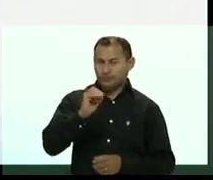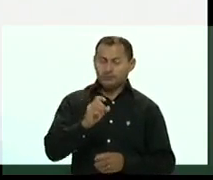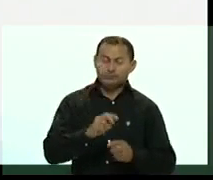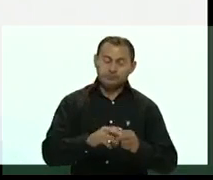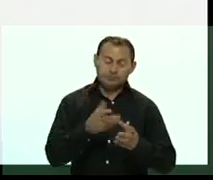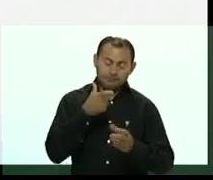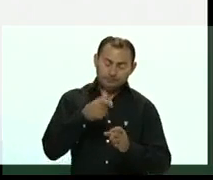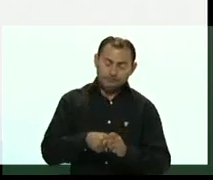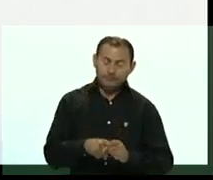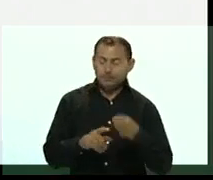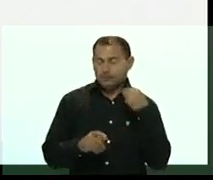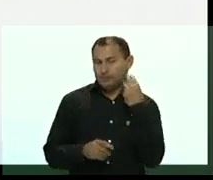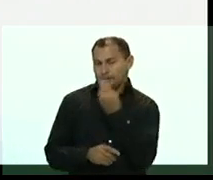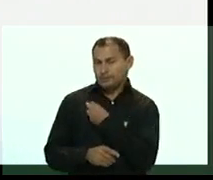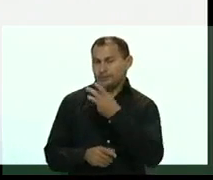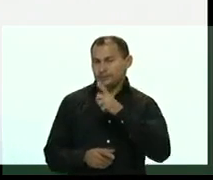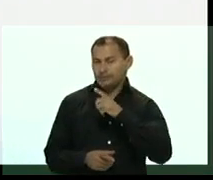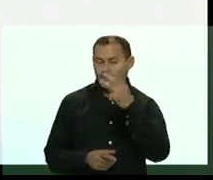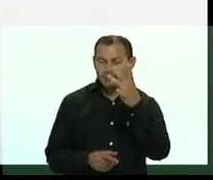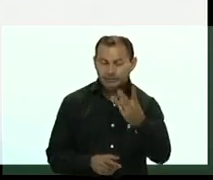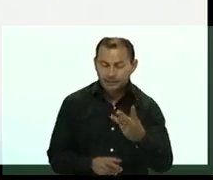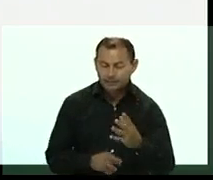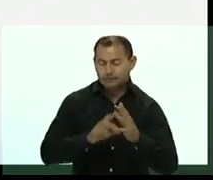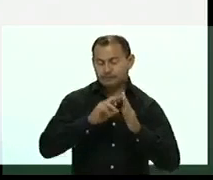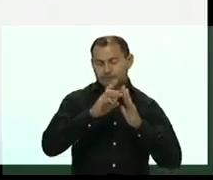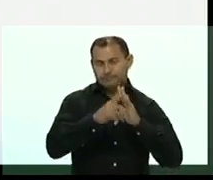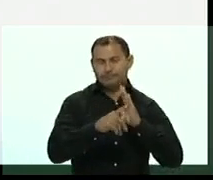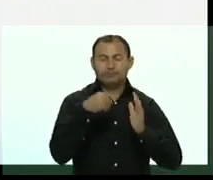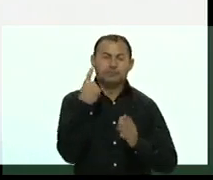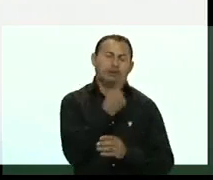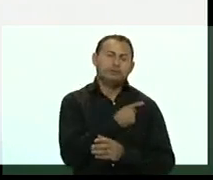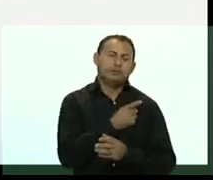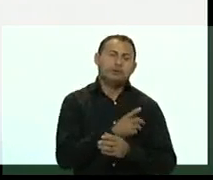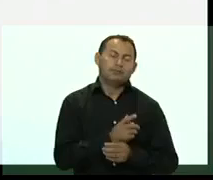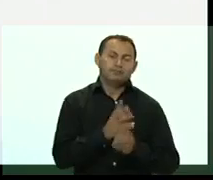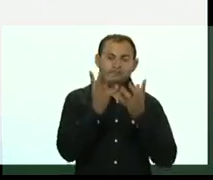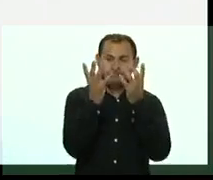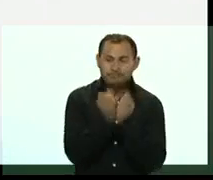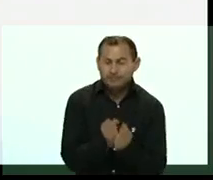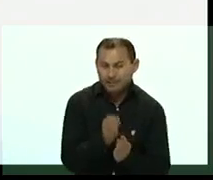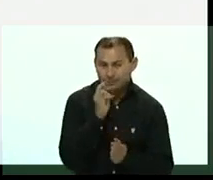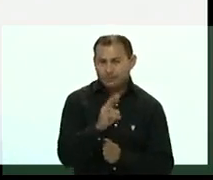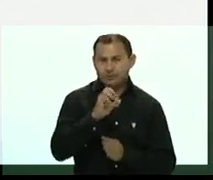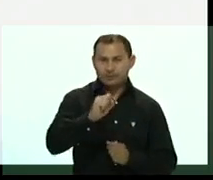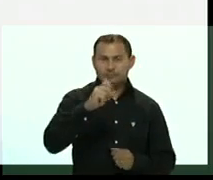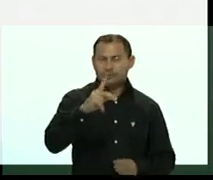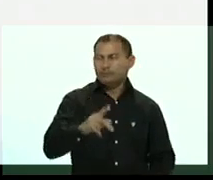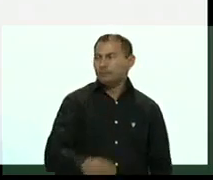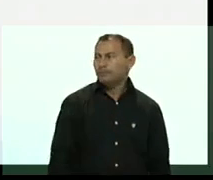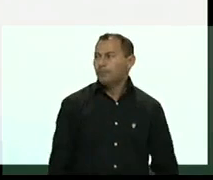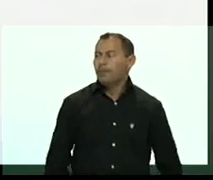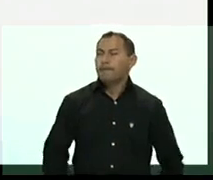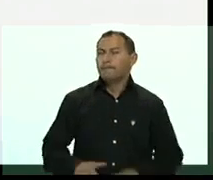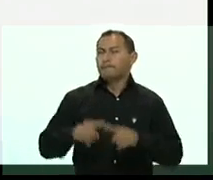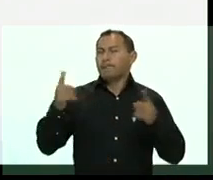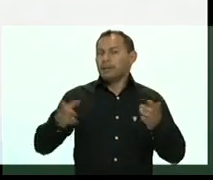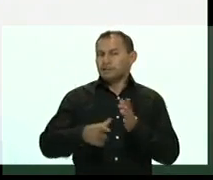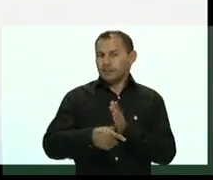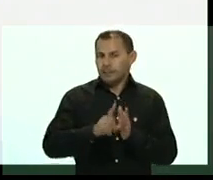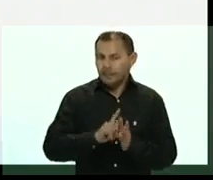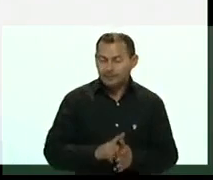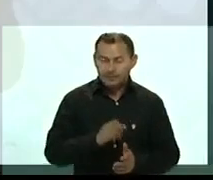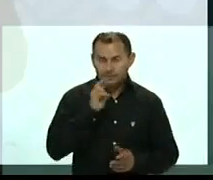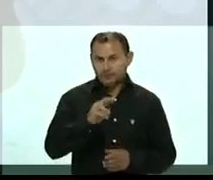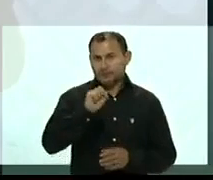de combustível. Então, nós temos 3 variáveis que nós vamos ter que considerar para resolver essa situação. Mas antes